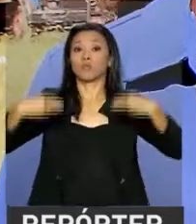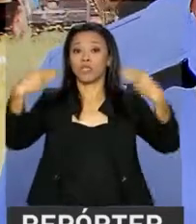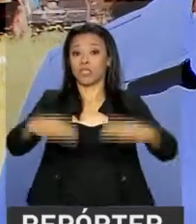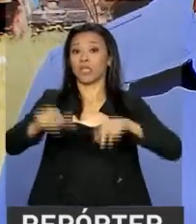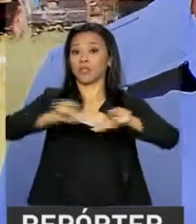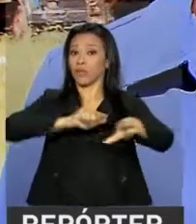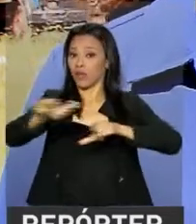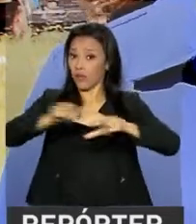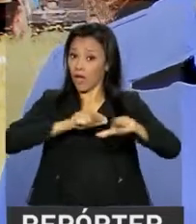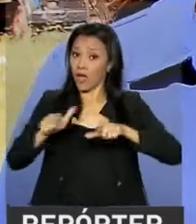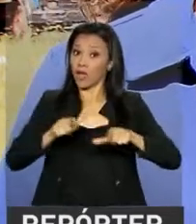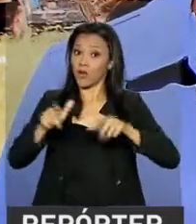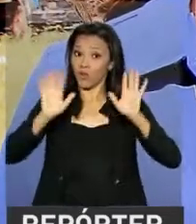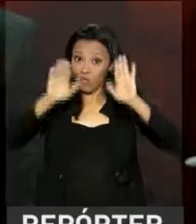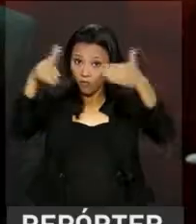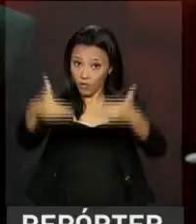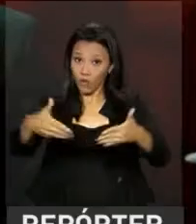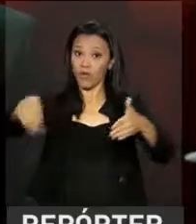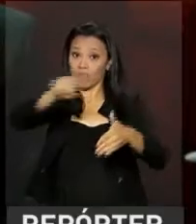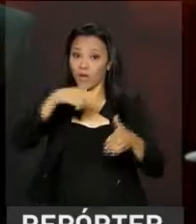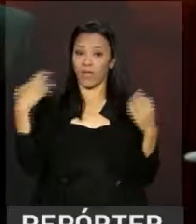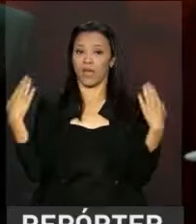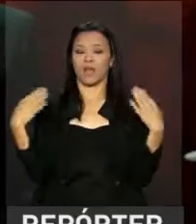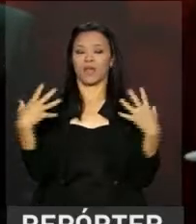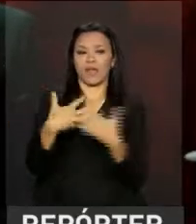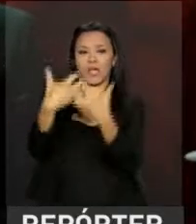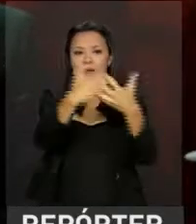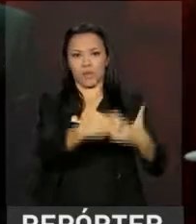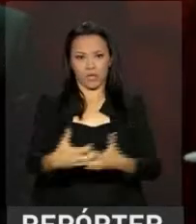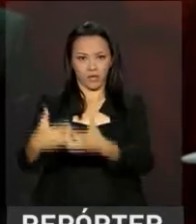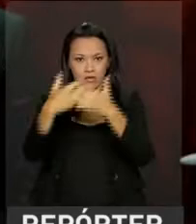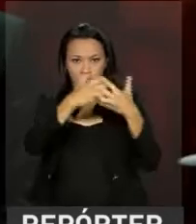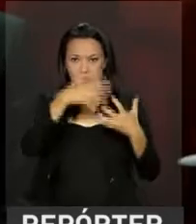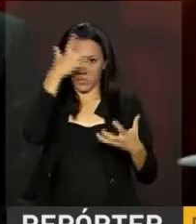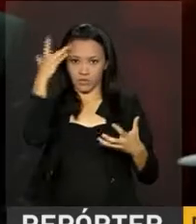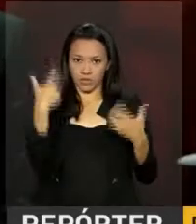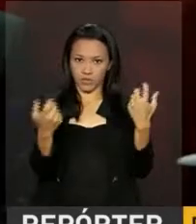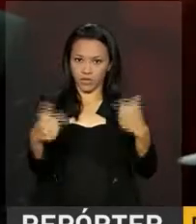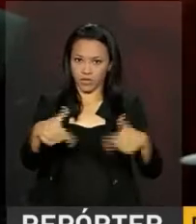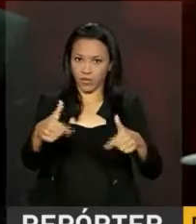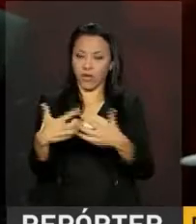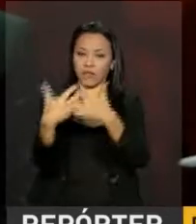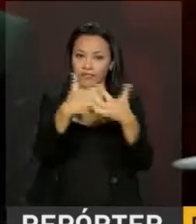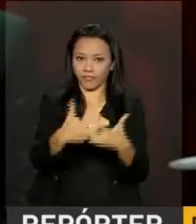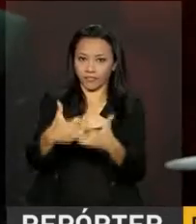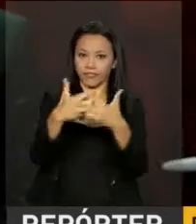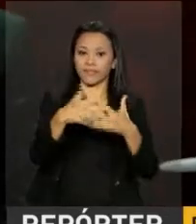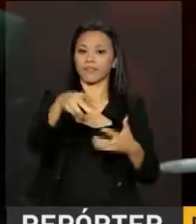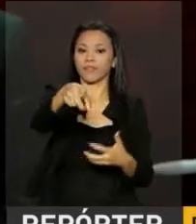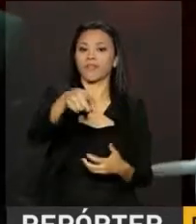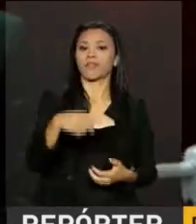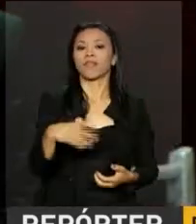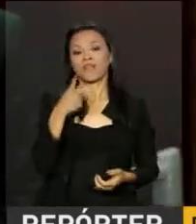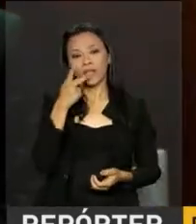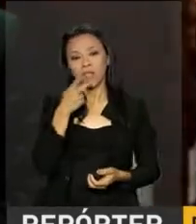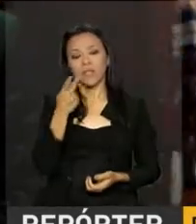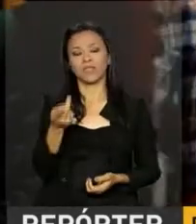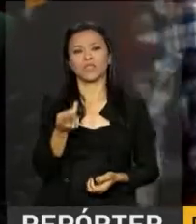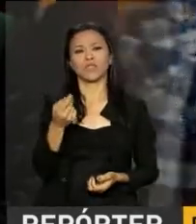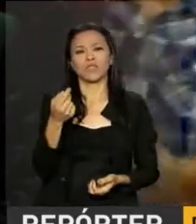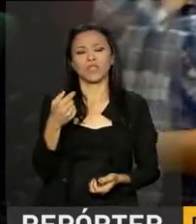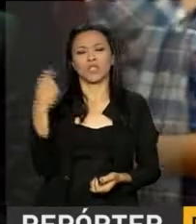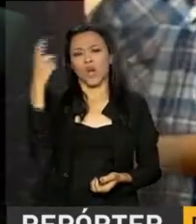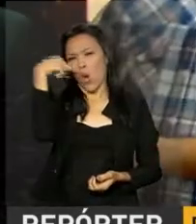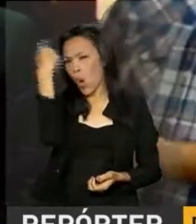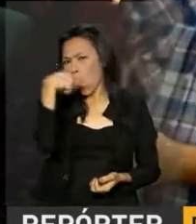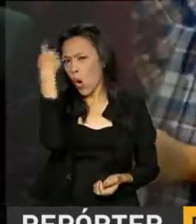socorro dos caminhoneiros ações de fiscalização para identificar casos de jornada